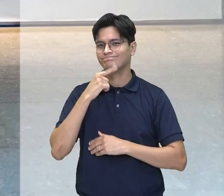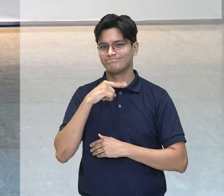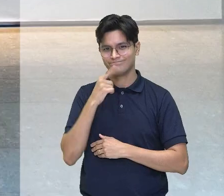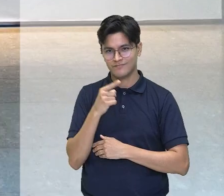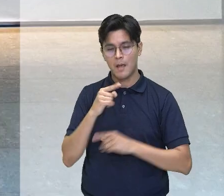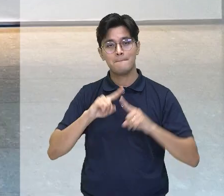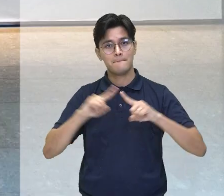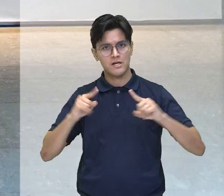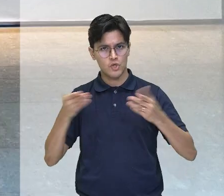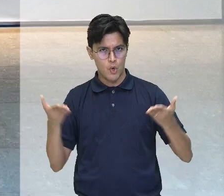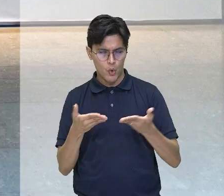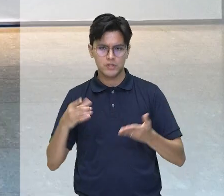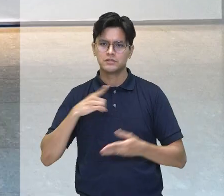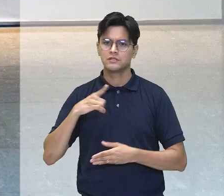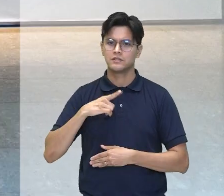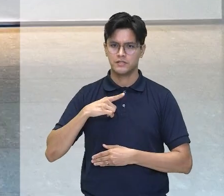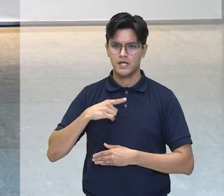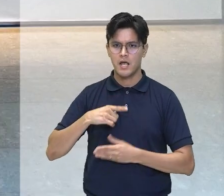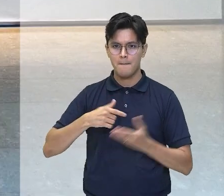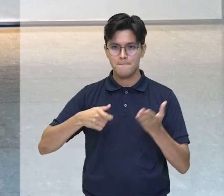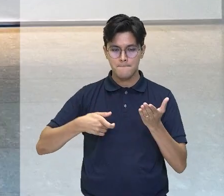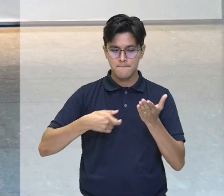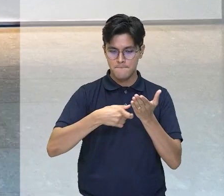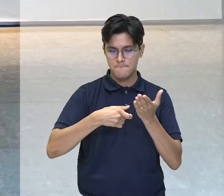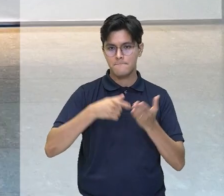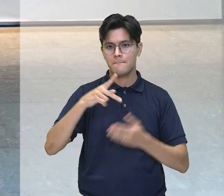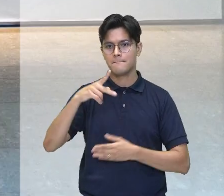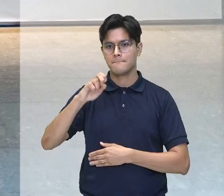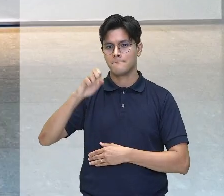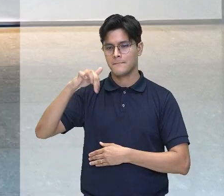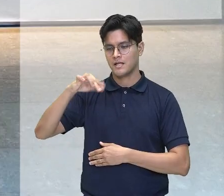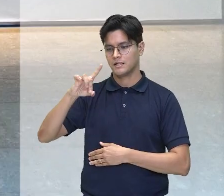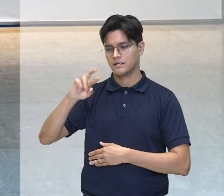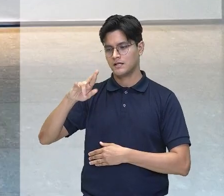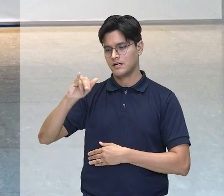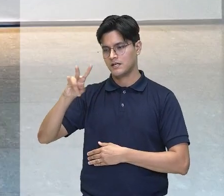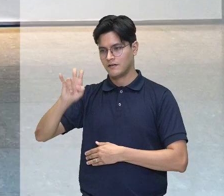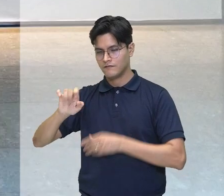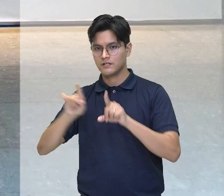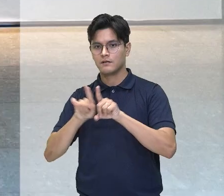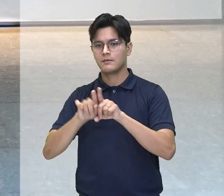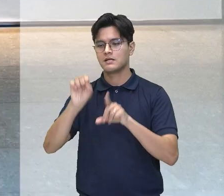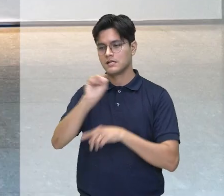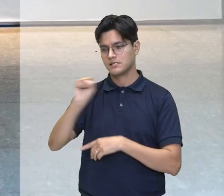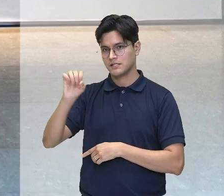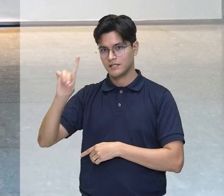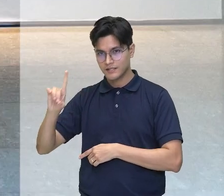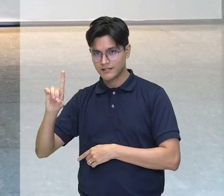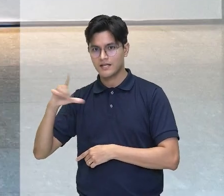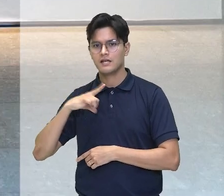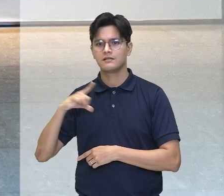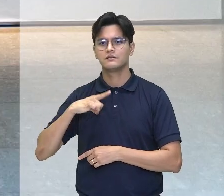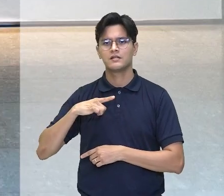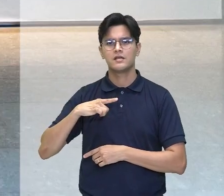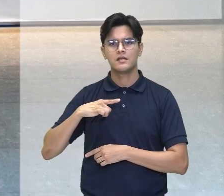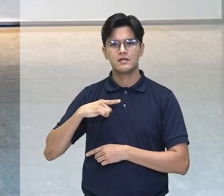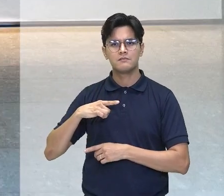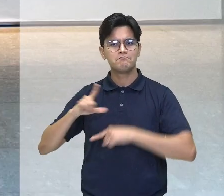SSDs e discos rígidos externos que oferecem grande capacidade, portabilidade e velocidade